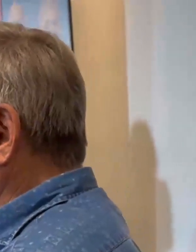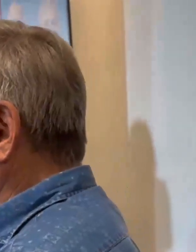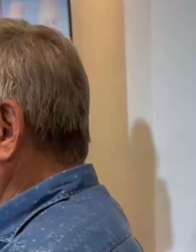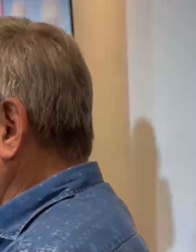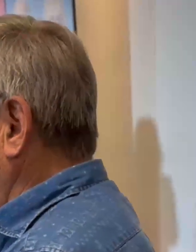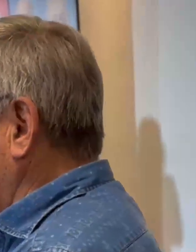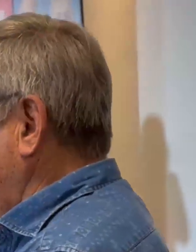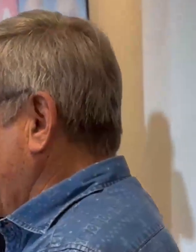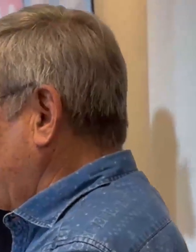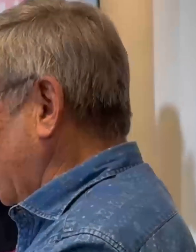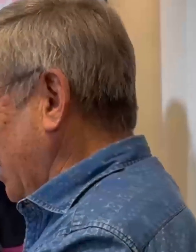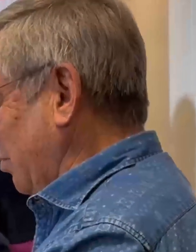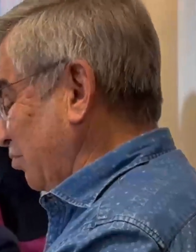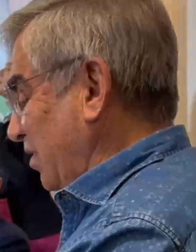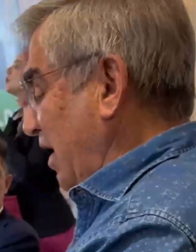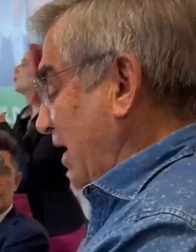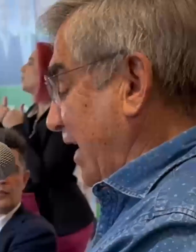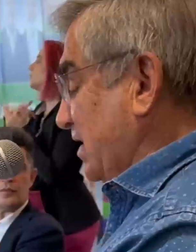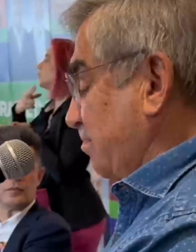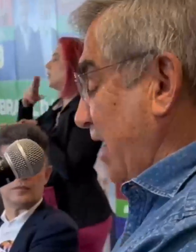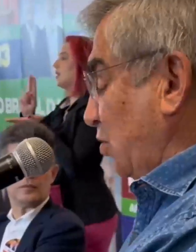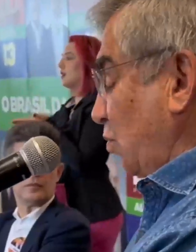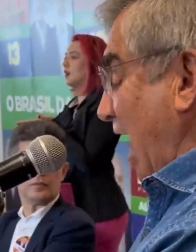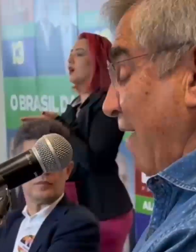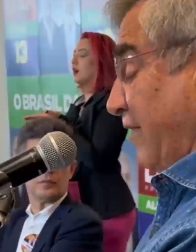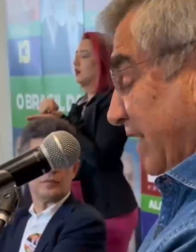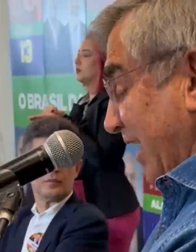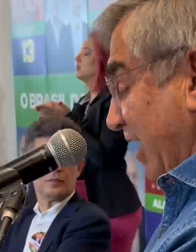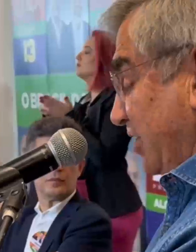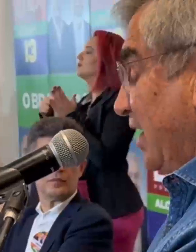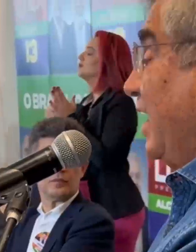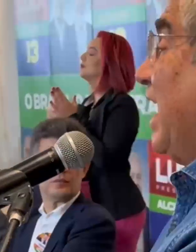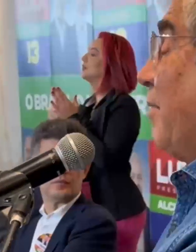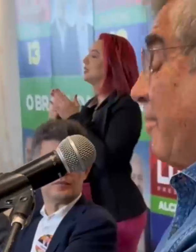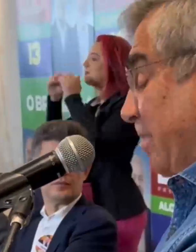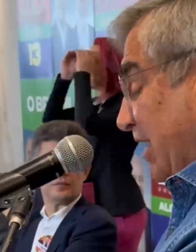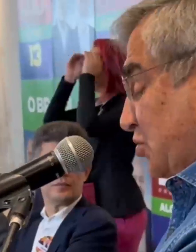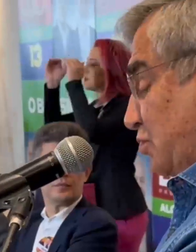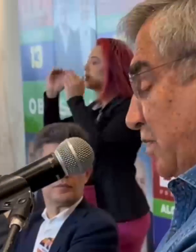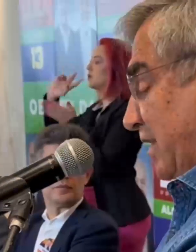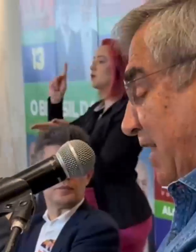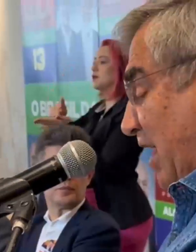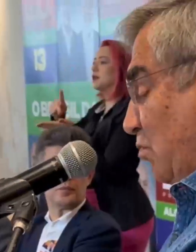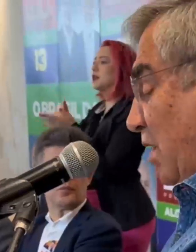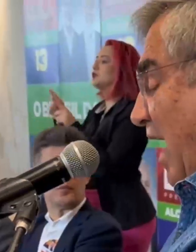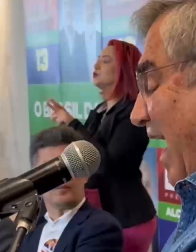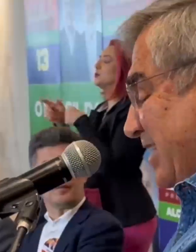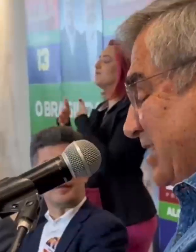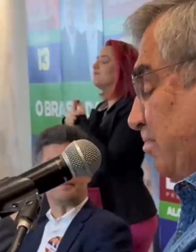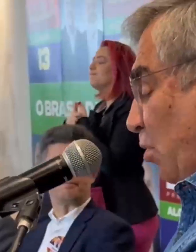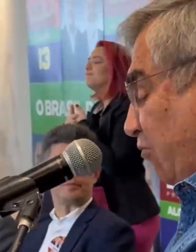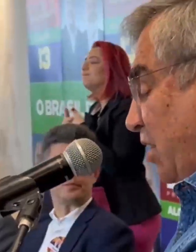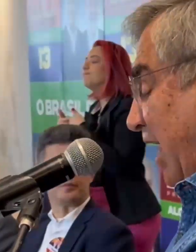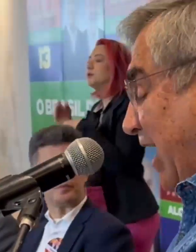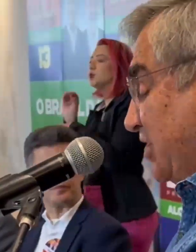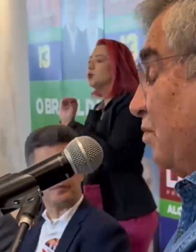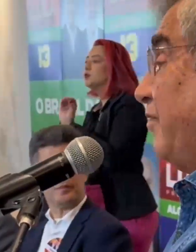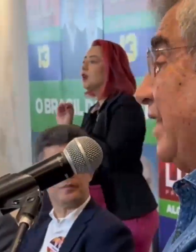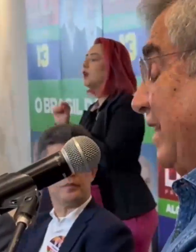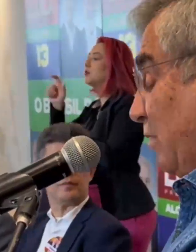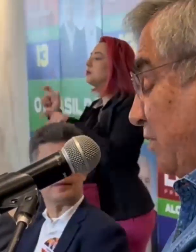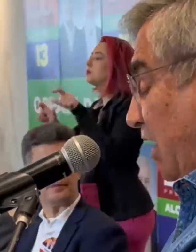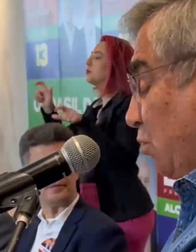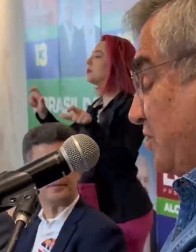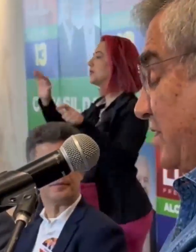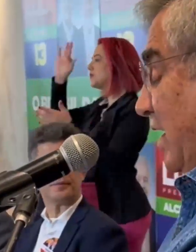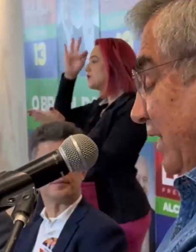envio-lhes esta mensagem portanto em respeito a verdade eu apreço que tenho a esse povo crente